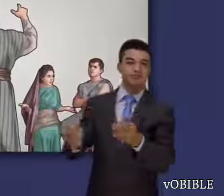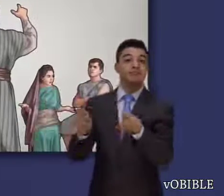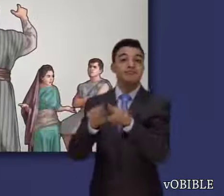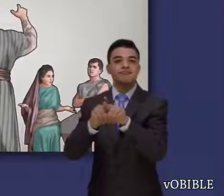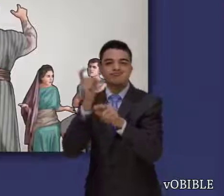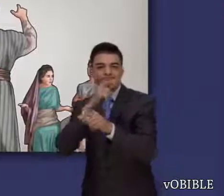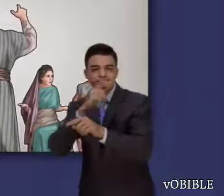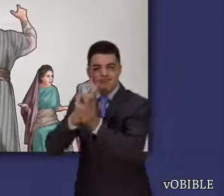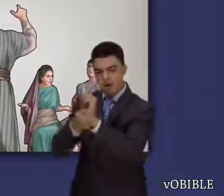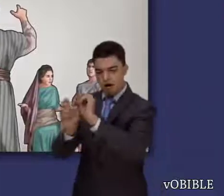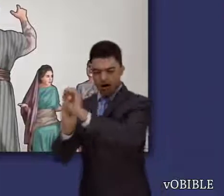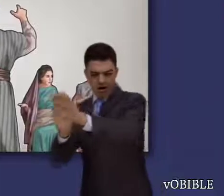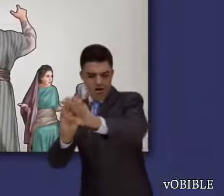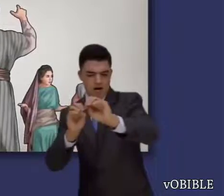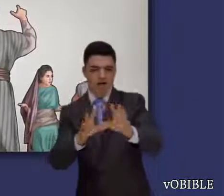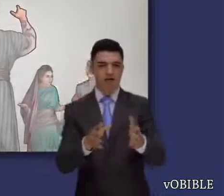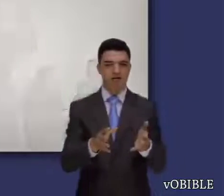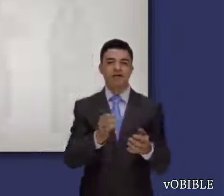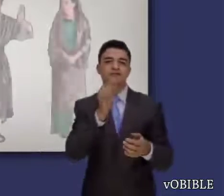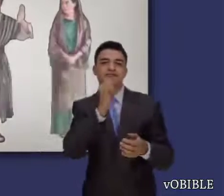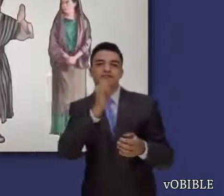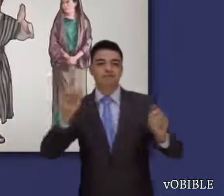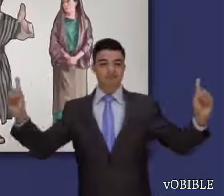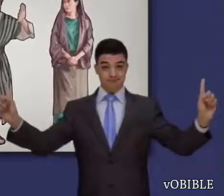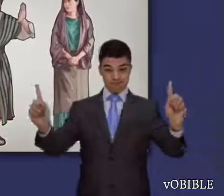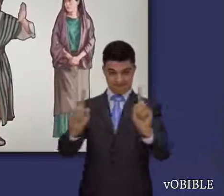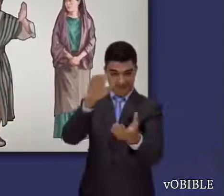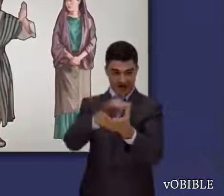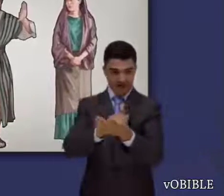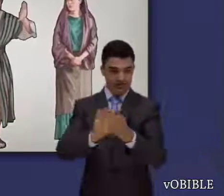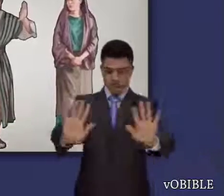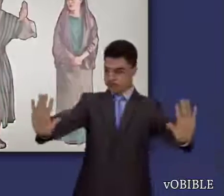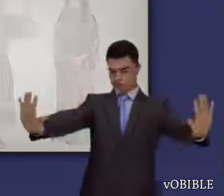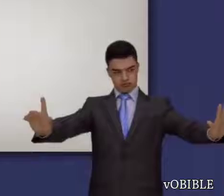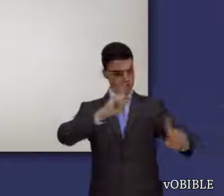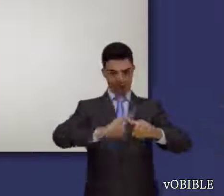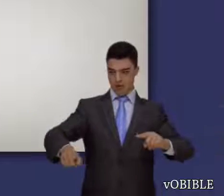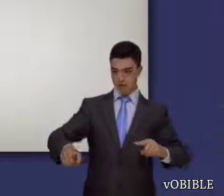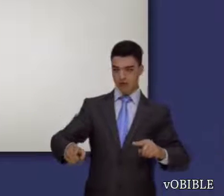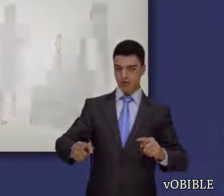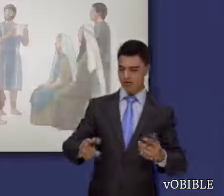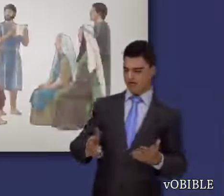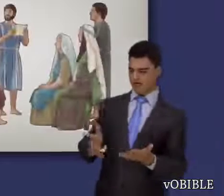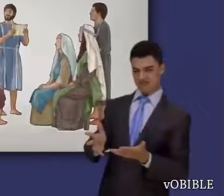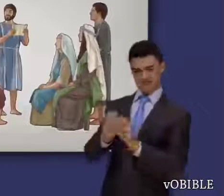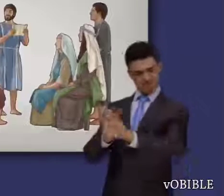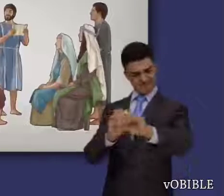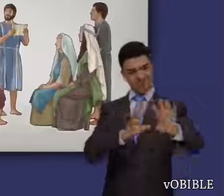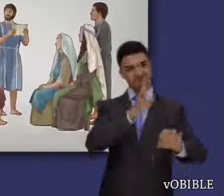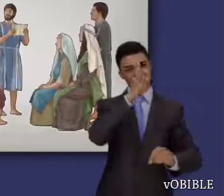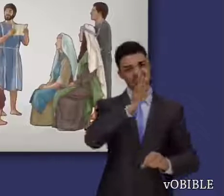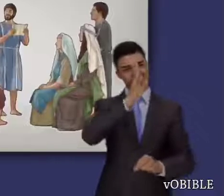eles. Esses apóstatas iriam falar mentiras e até proibir o casamento. Paulo incentiva Timóteo a ser um